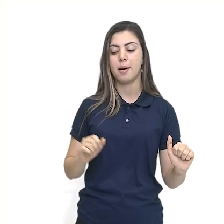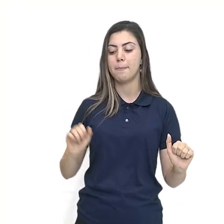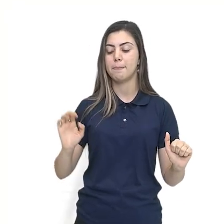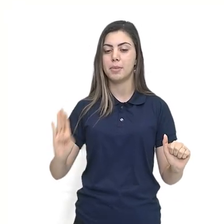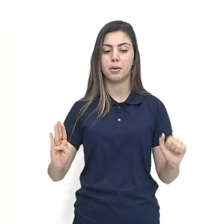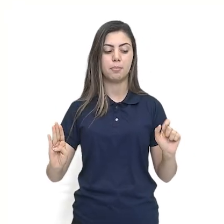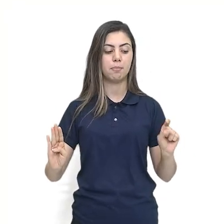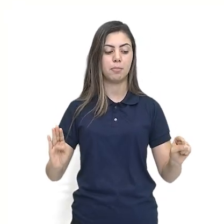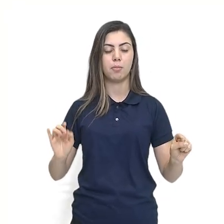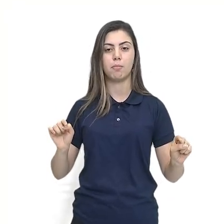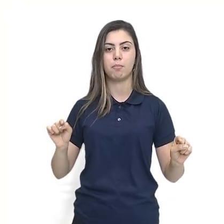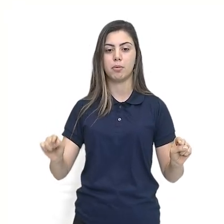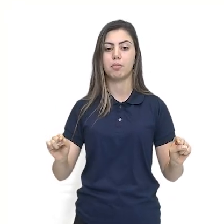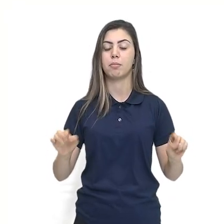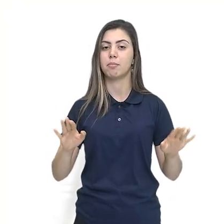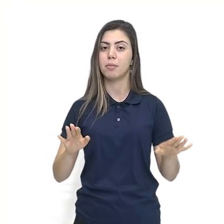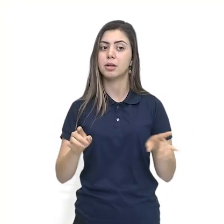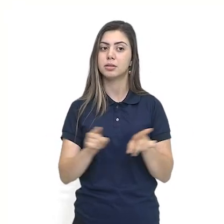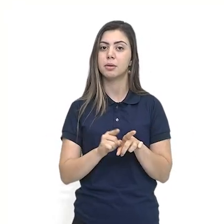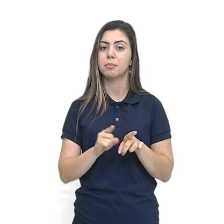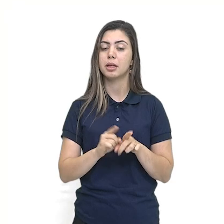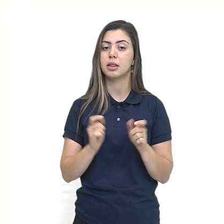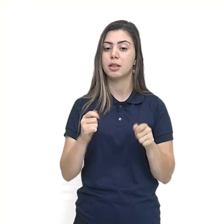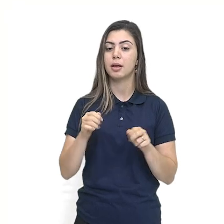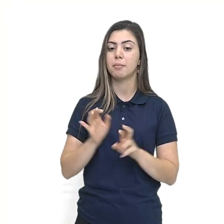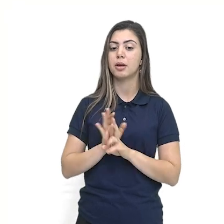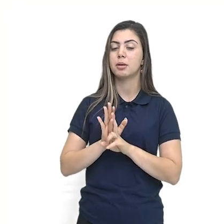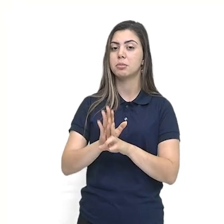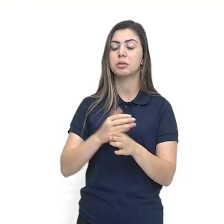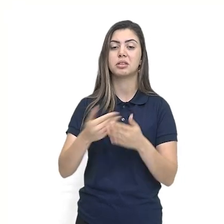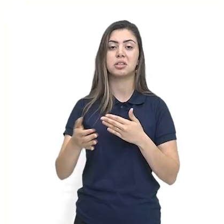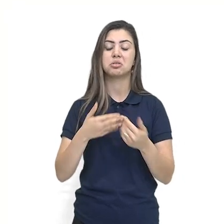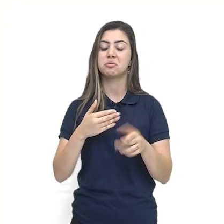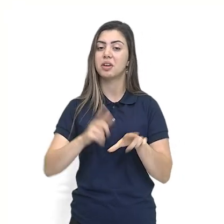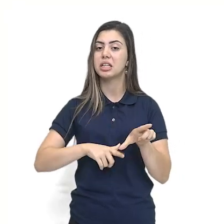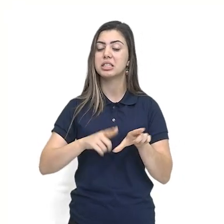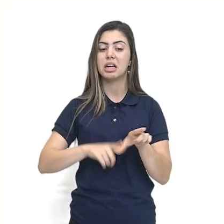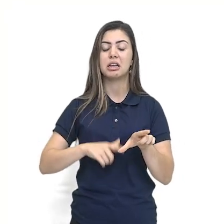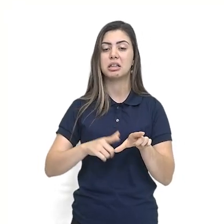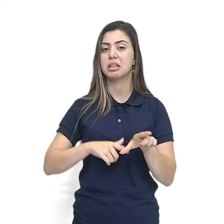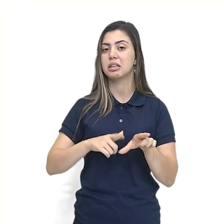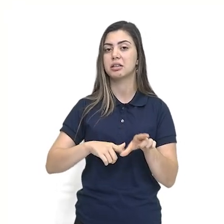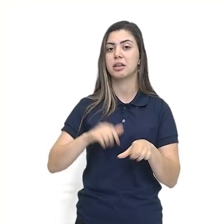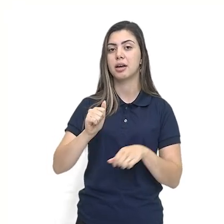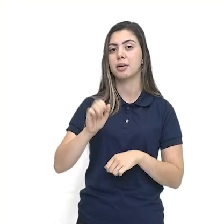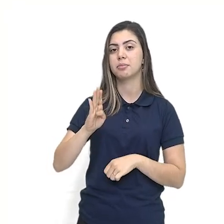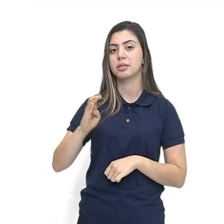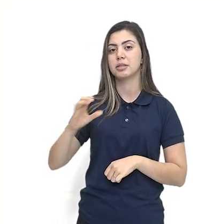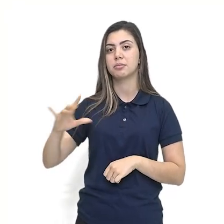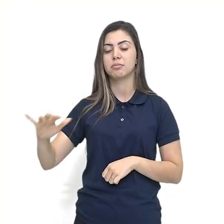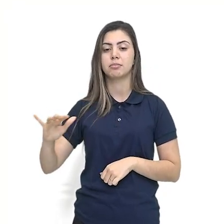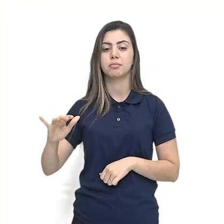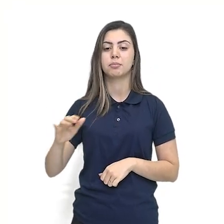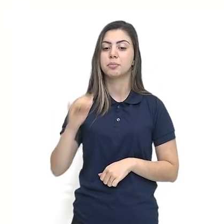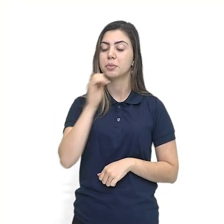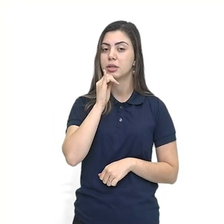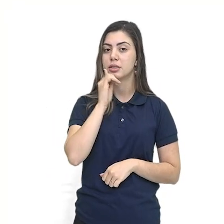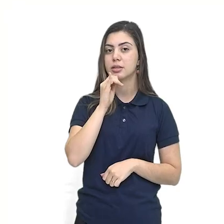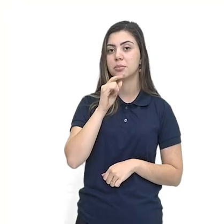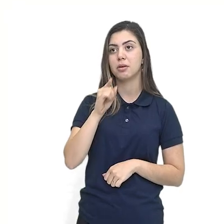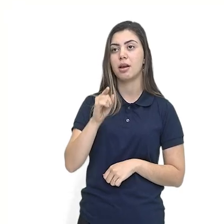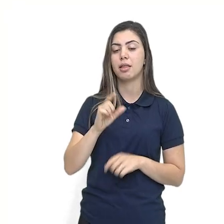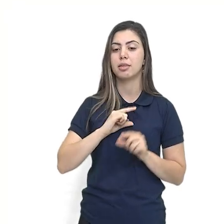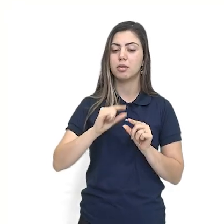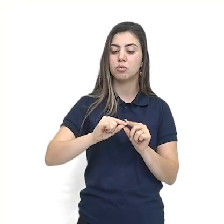segmento. Mas as retas também podem ser representadas por quaisquer letras do nosso alfabeto, como eu posso dizer, ó, reta